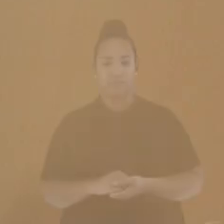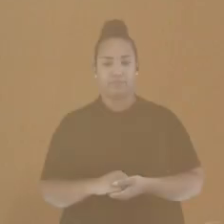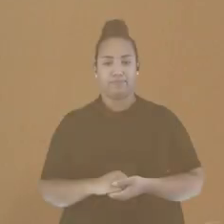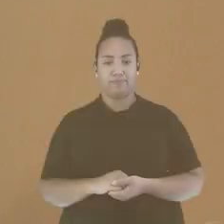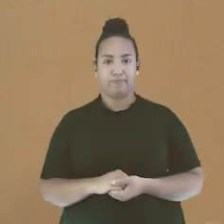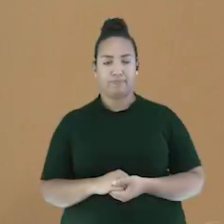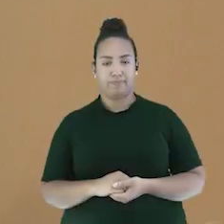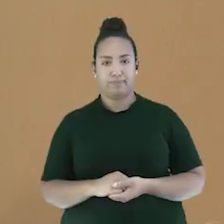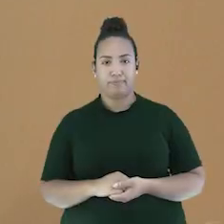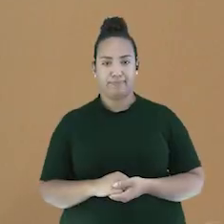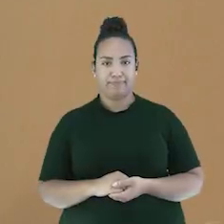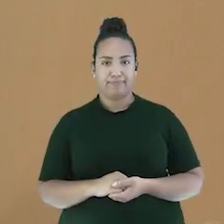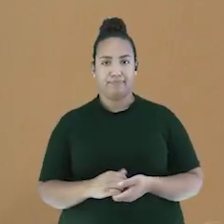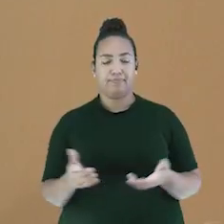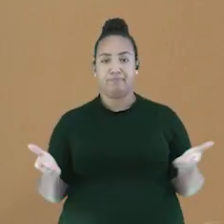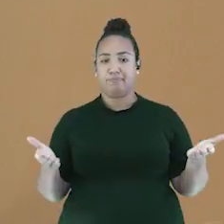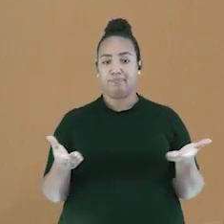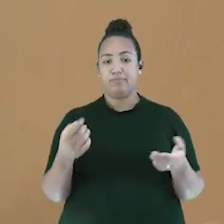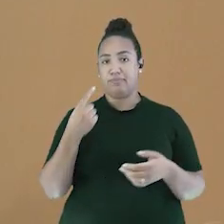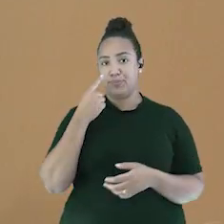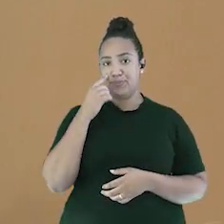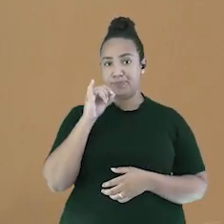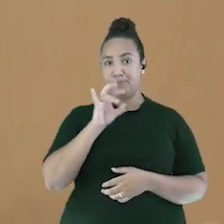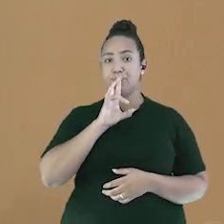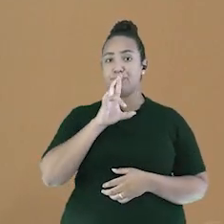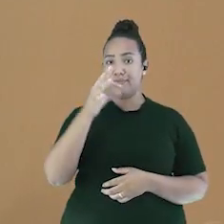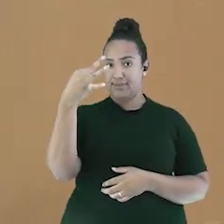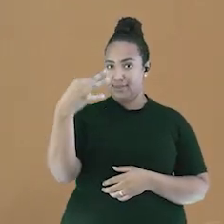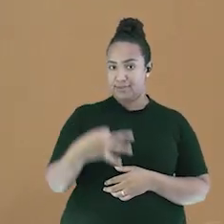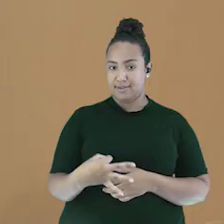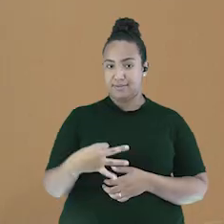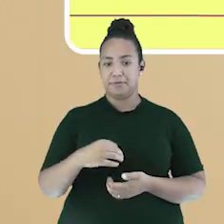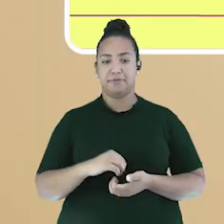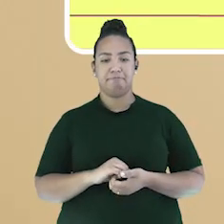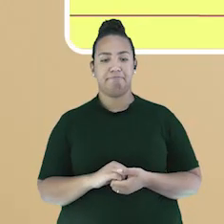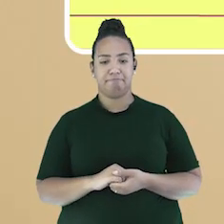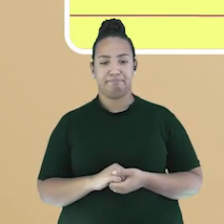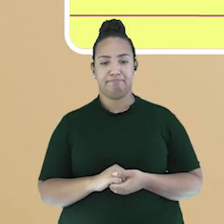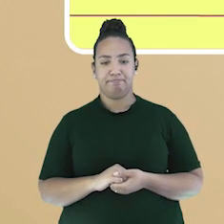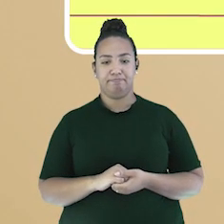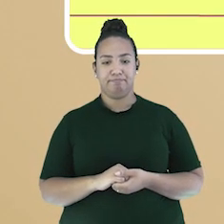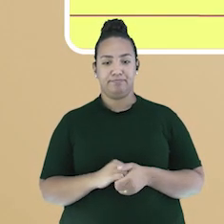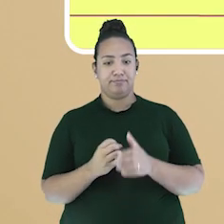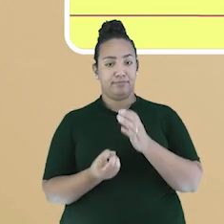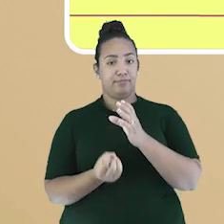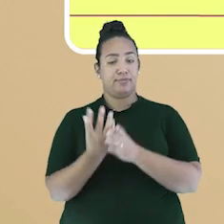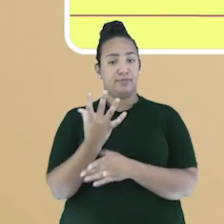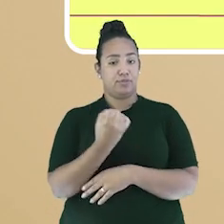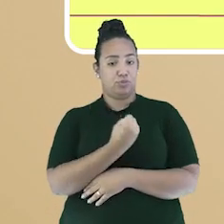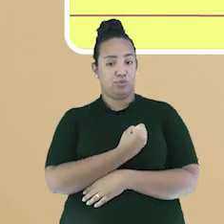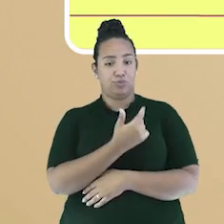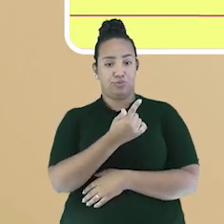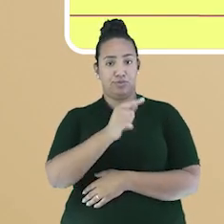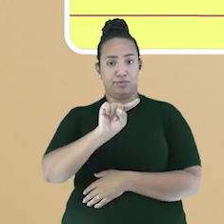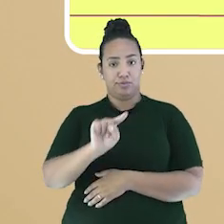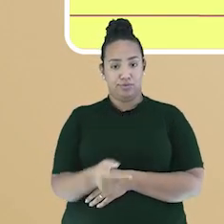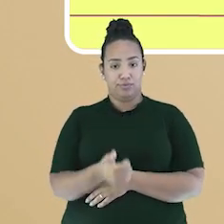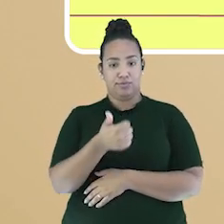vamos conferir se você acertou dessa vez vai formar o numeral